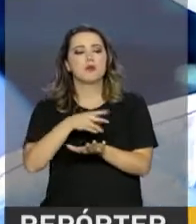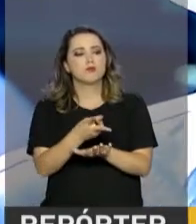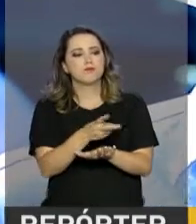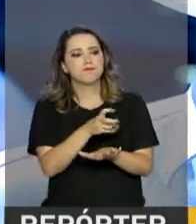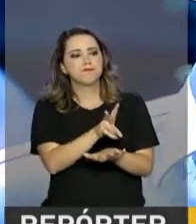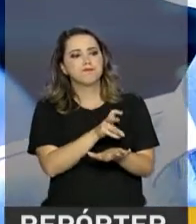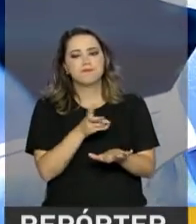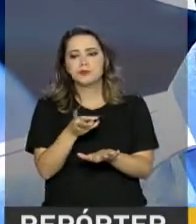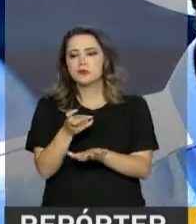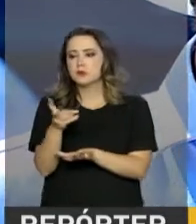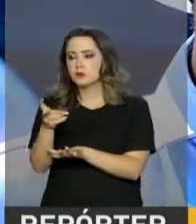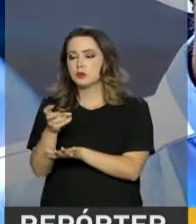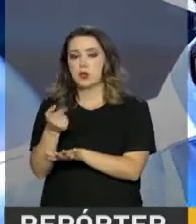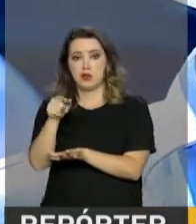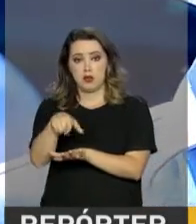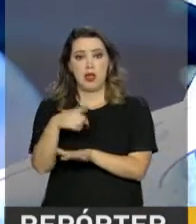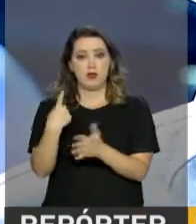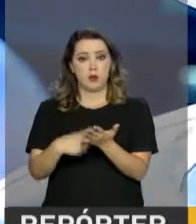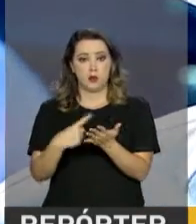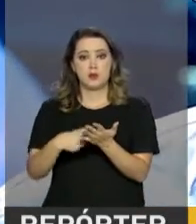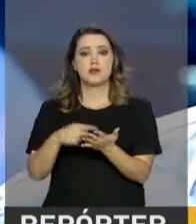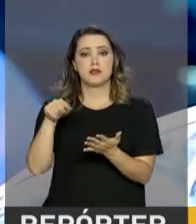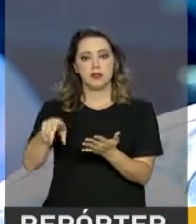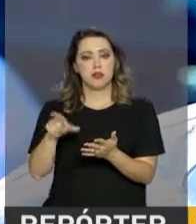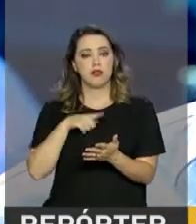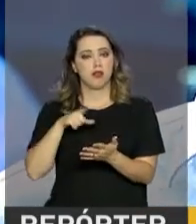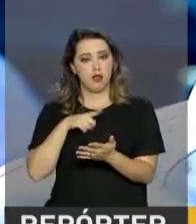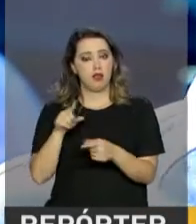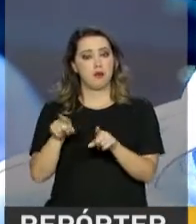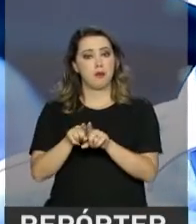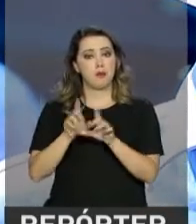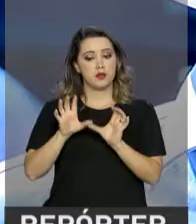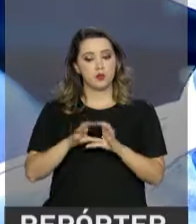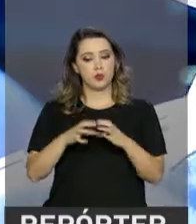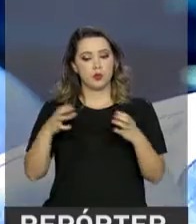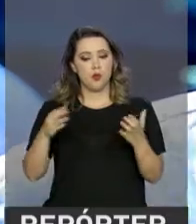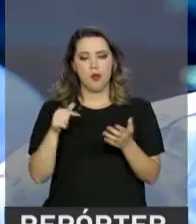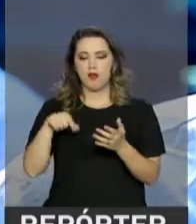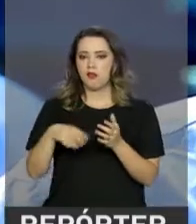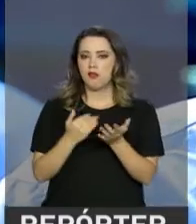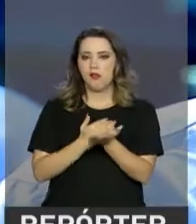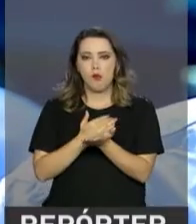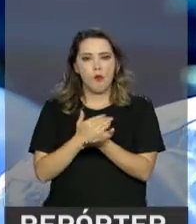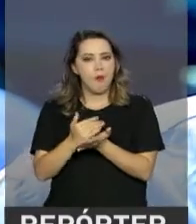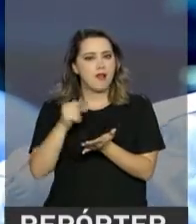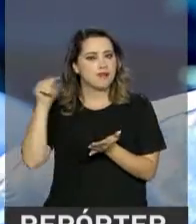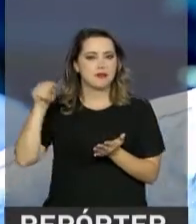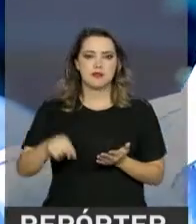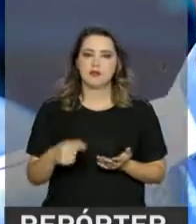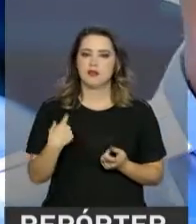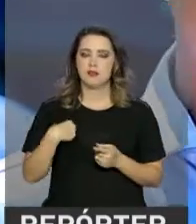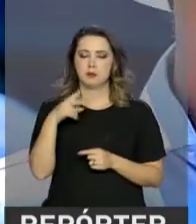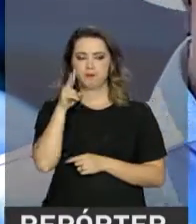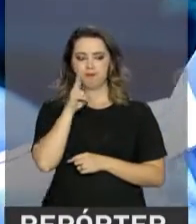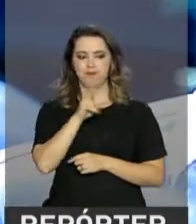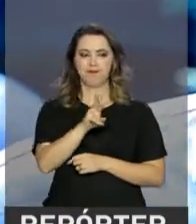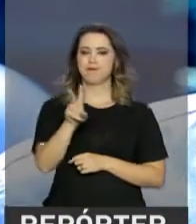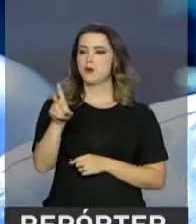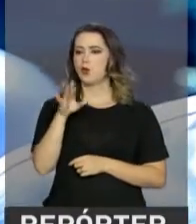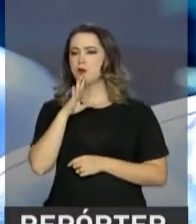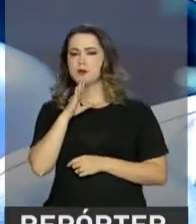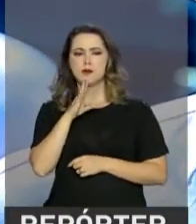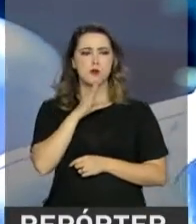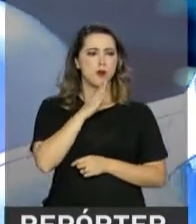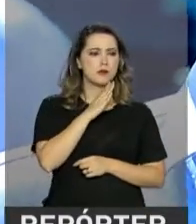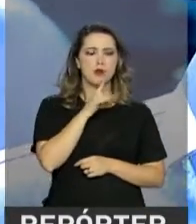negócio aqui é uma parcela grande, mas também aqui tem muito dos negócios que nascem na feira, né? Que veio conhecer,